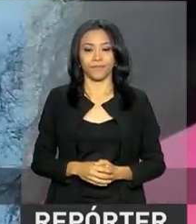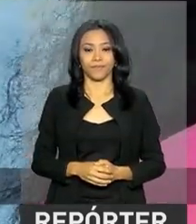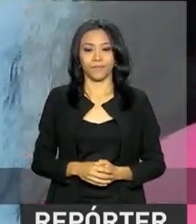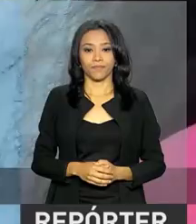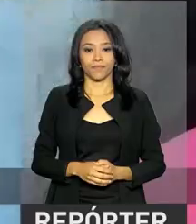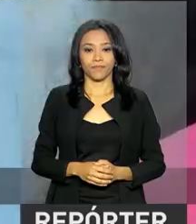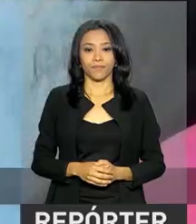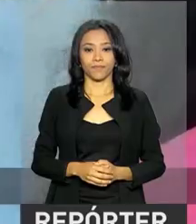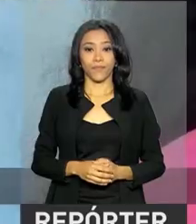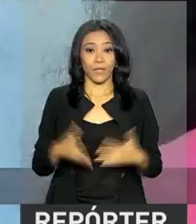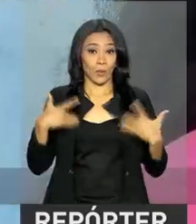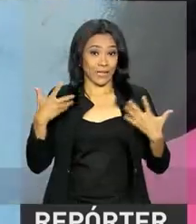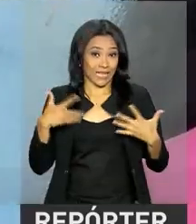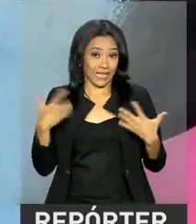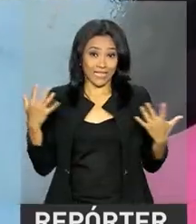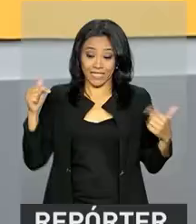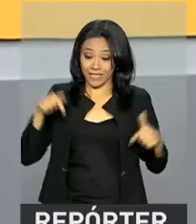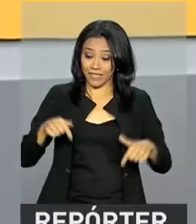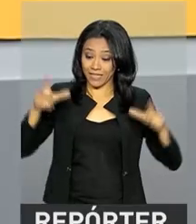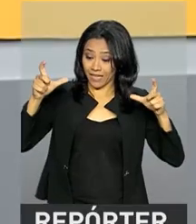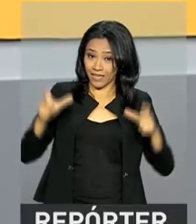Estoy contenta de estar aquí en Manaus.